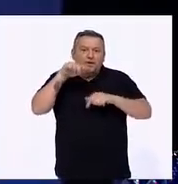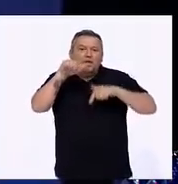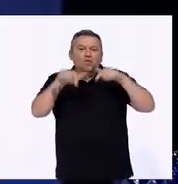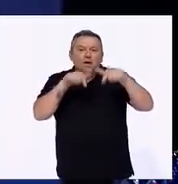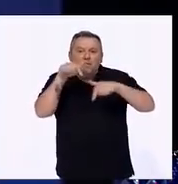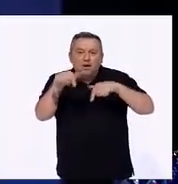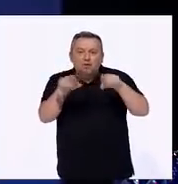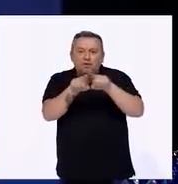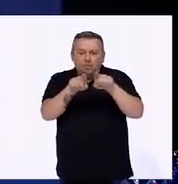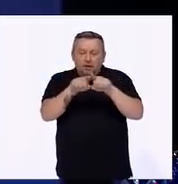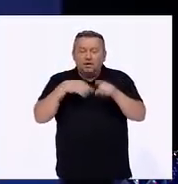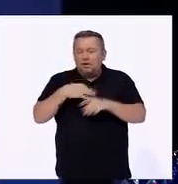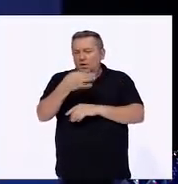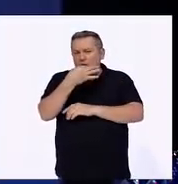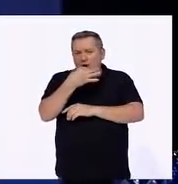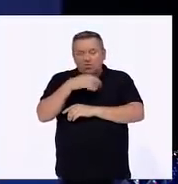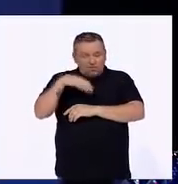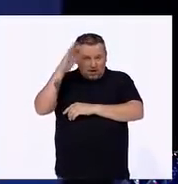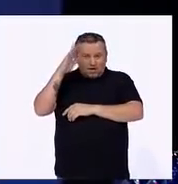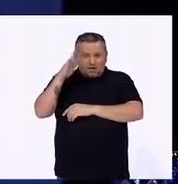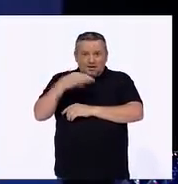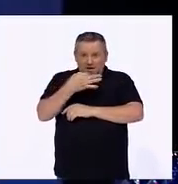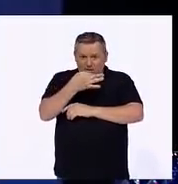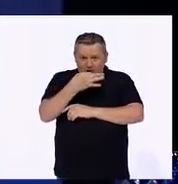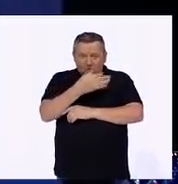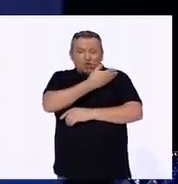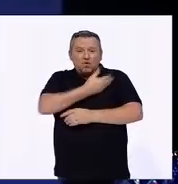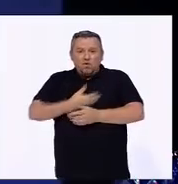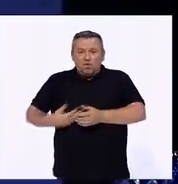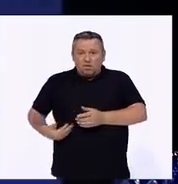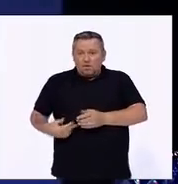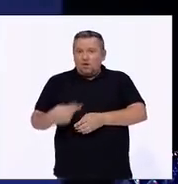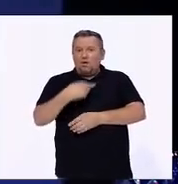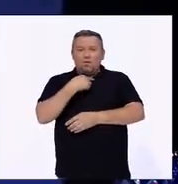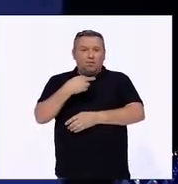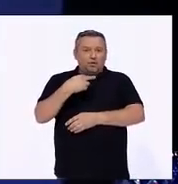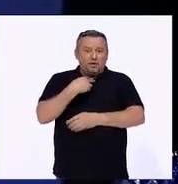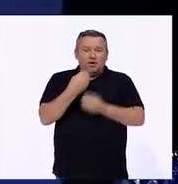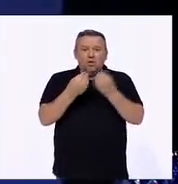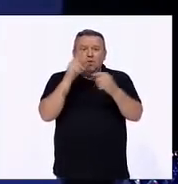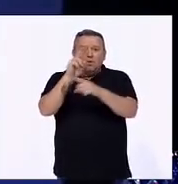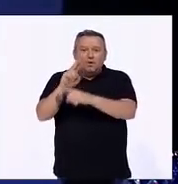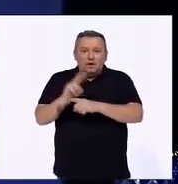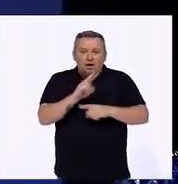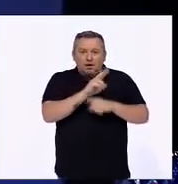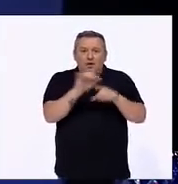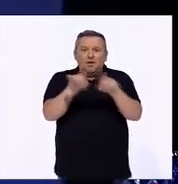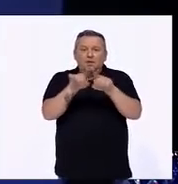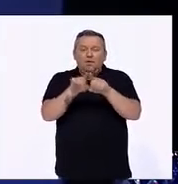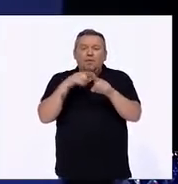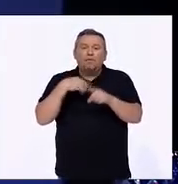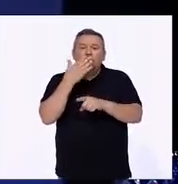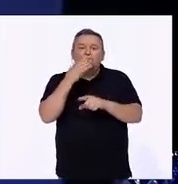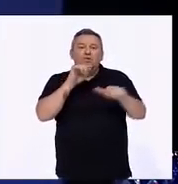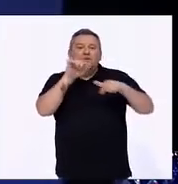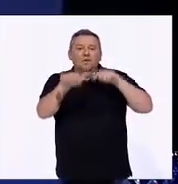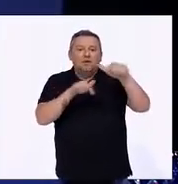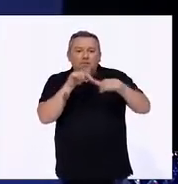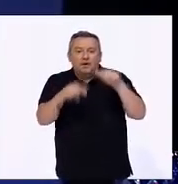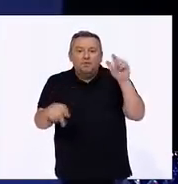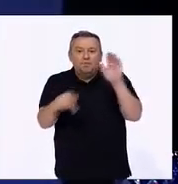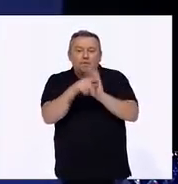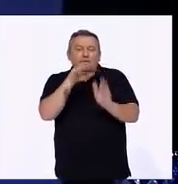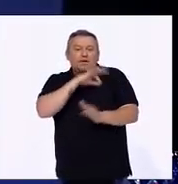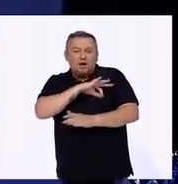relações desiguais. E eu acho mais, acho mesmo que o governo não deveria contratar e licitar empresas com práticas discriminatórias